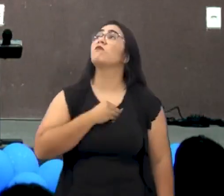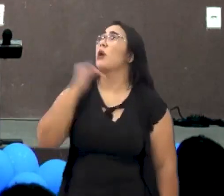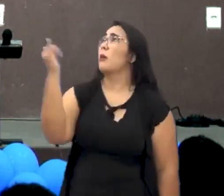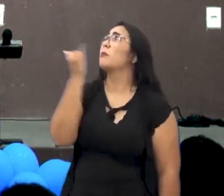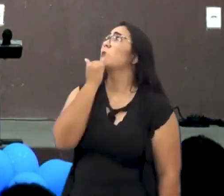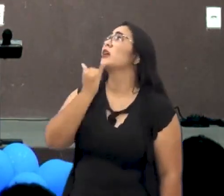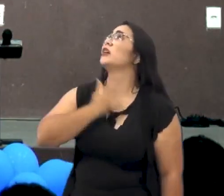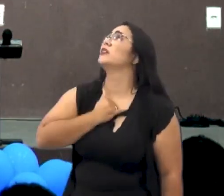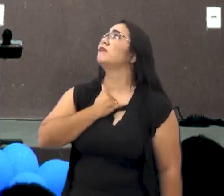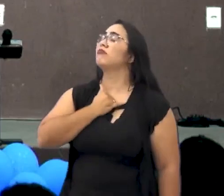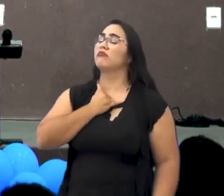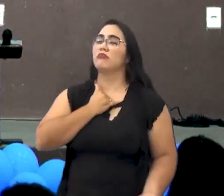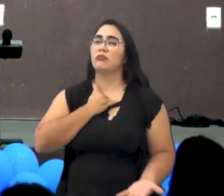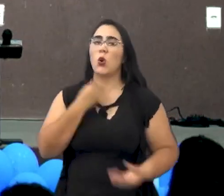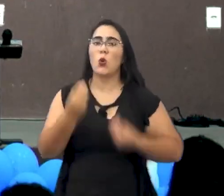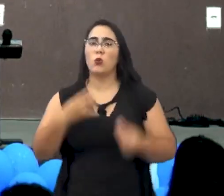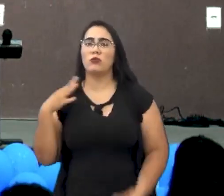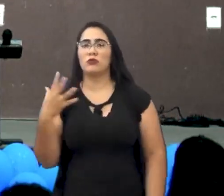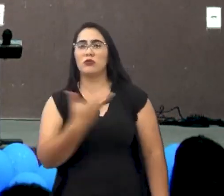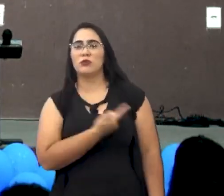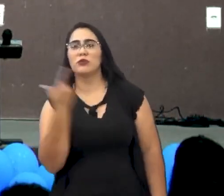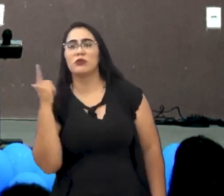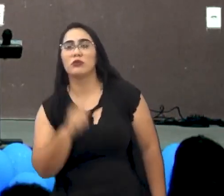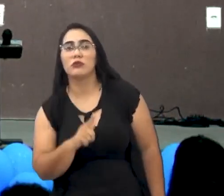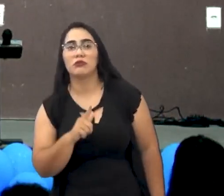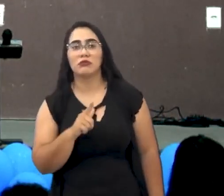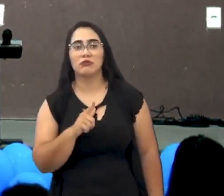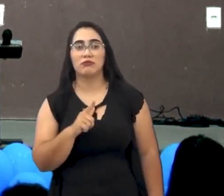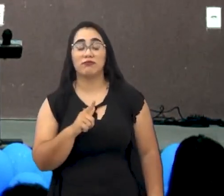perdoa, não há salvação para você.